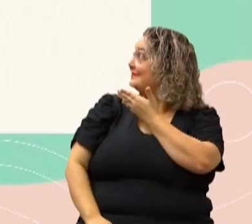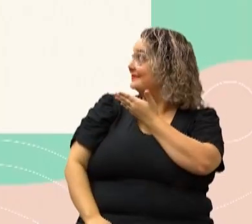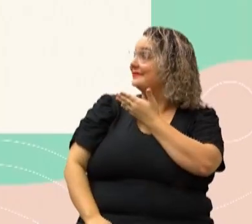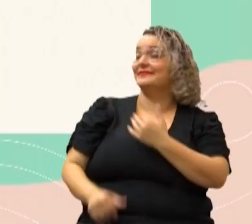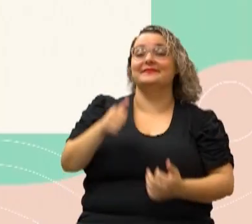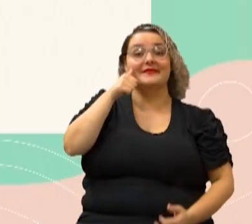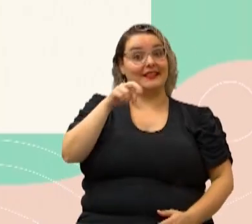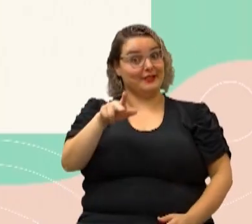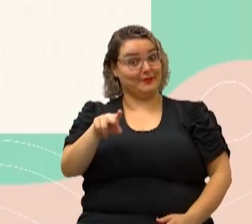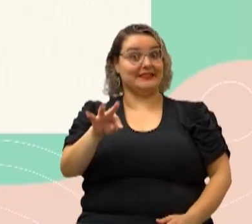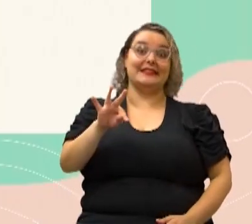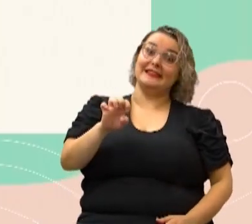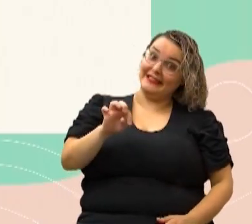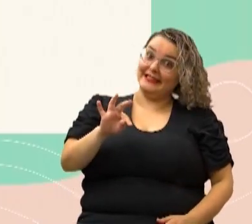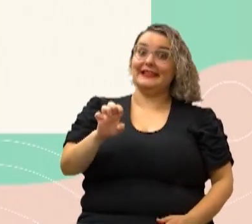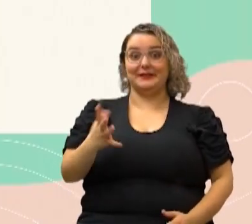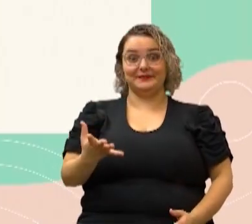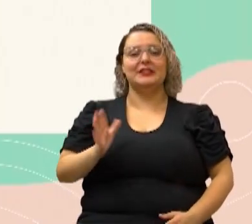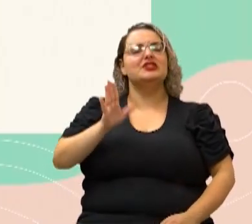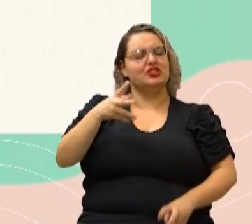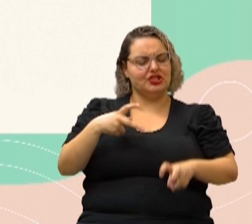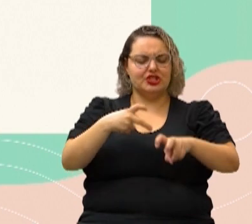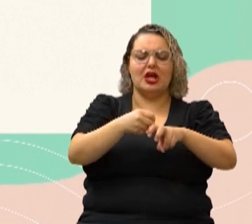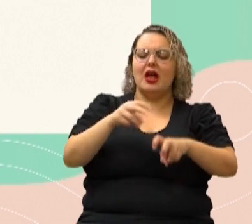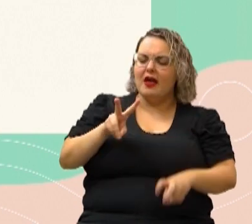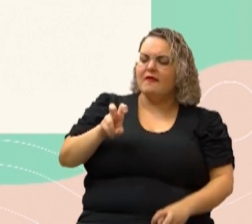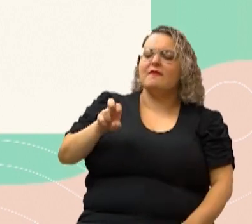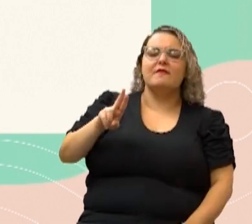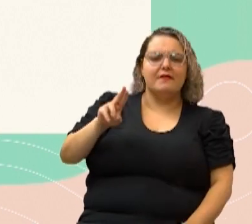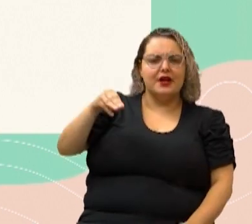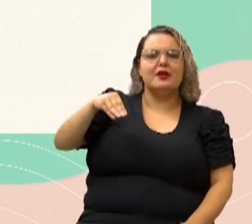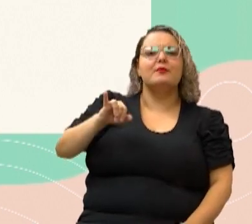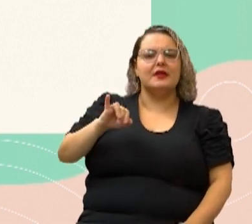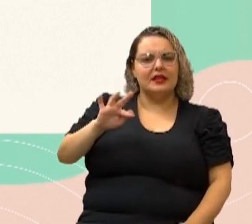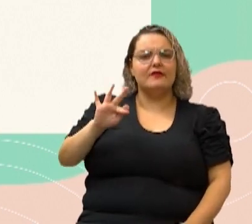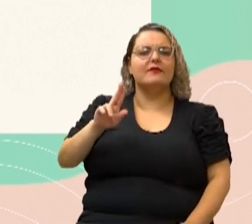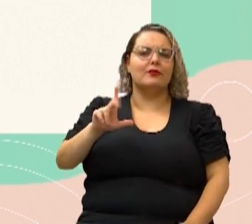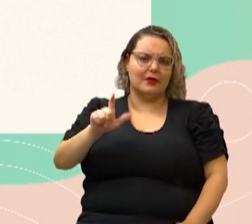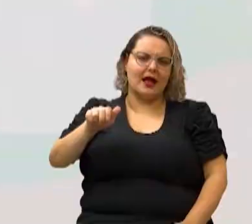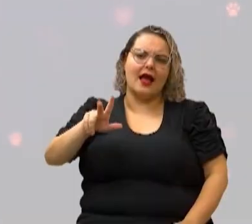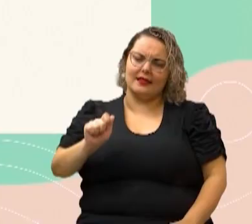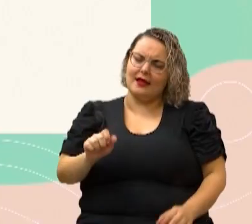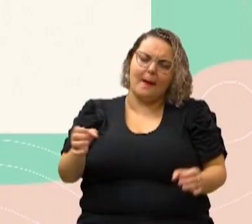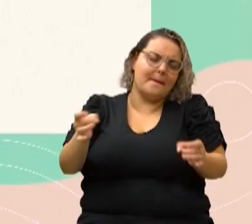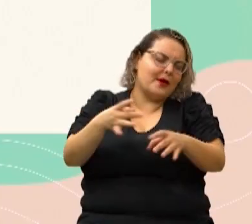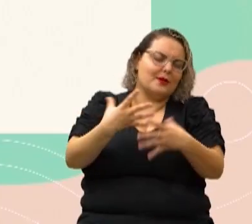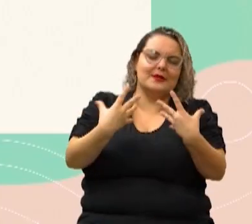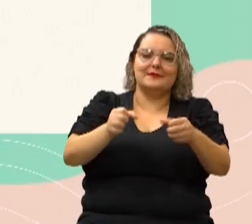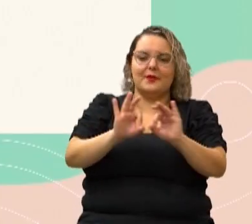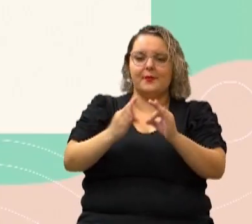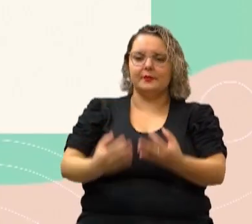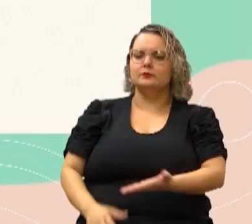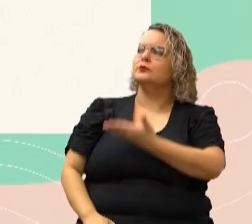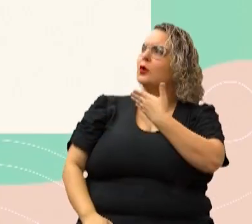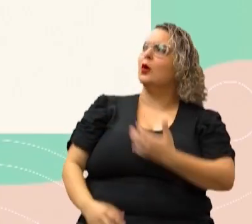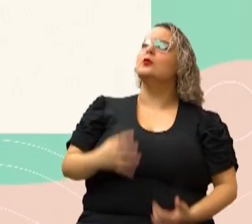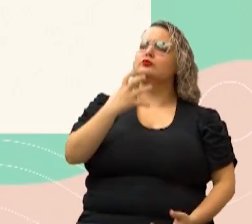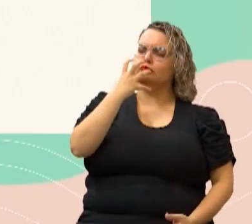Vivi, irmã da TT. Está vermifugada e prontinha para ganhar uma família. Esse menino de